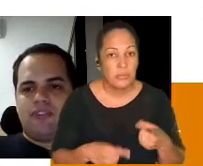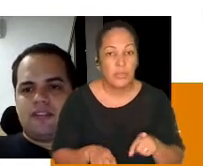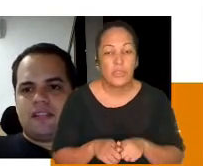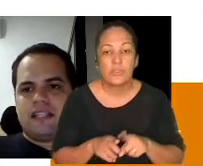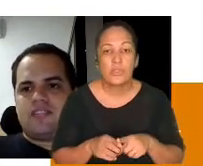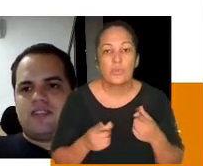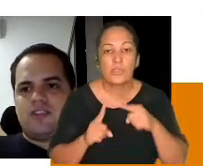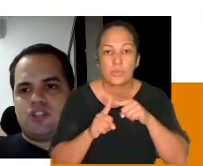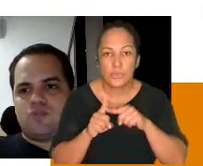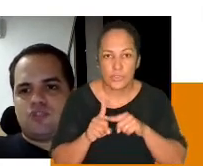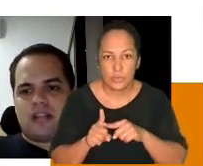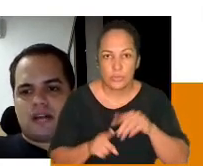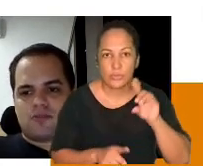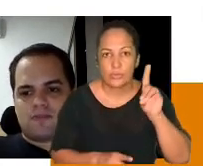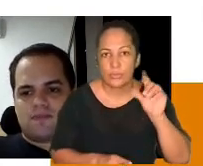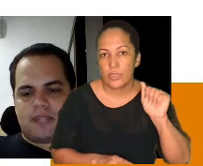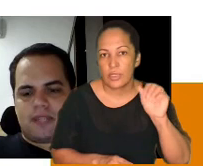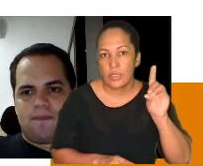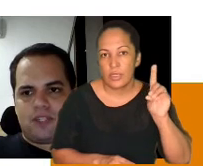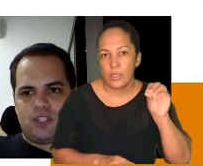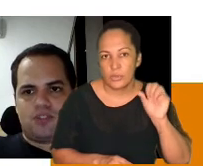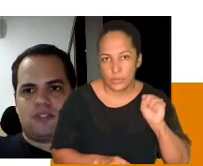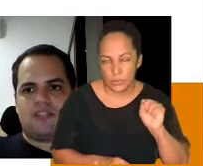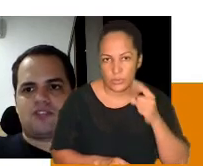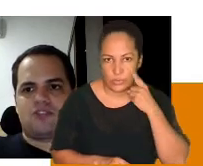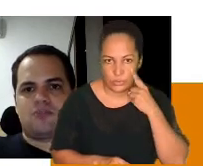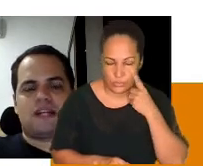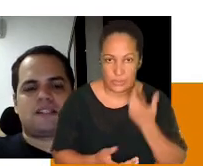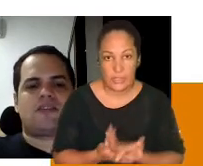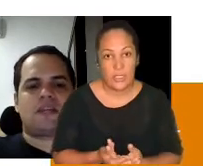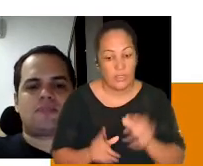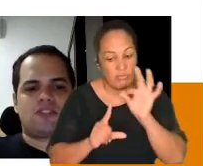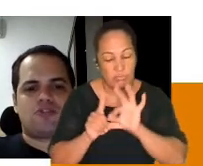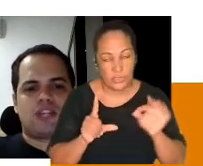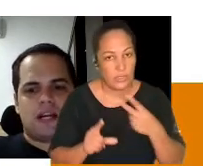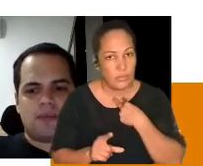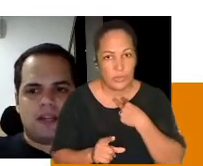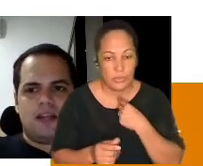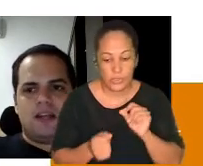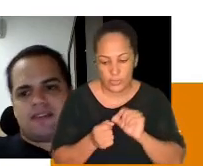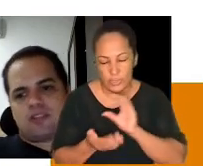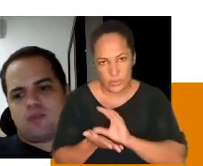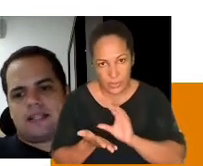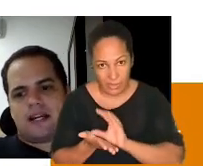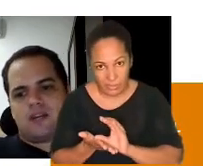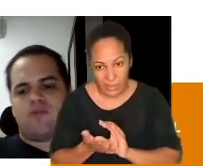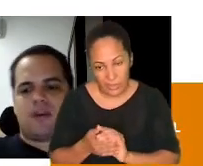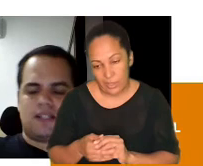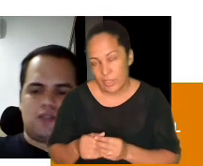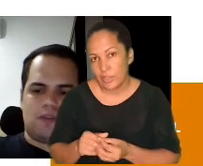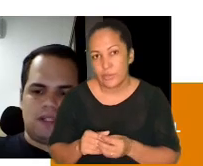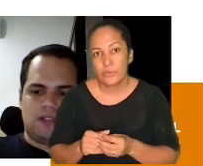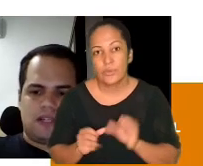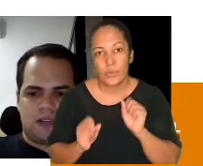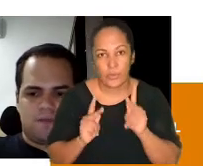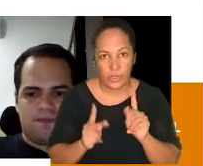por fim, identifique os tipos de dados. Tá? Esse tipo de identificação de tipo de dados aqui não vai dar para você fazer no diagrama, né? Faça no caderno ou faça aí